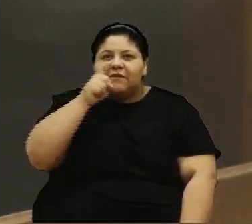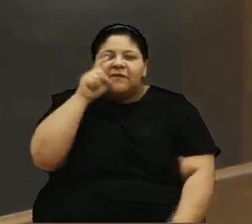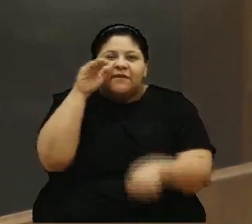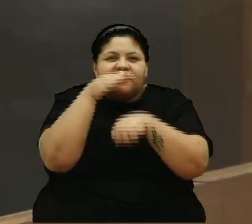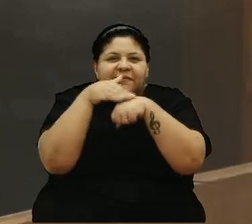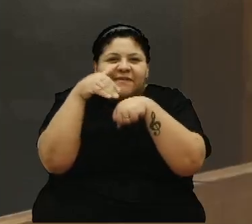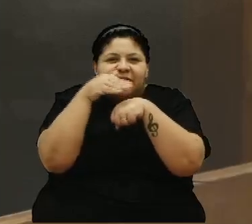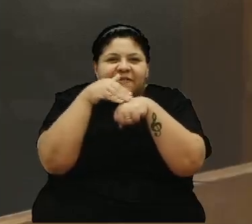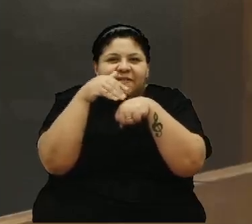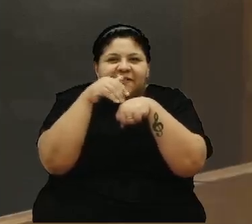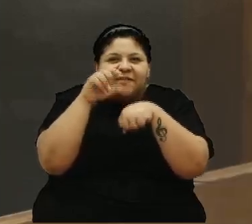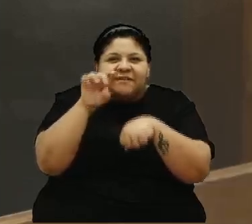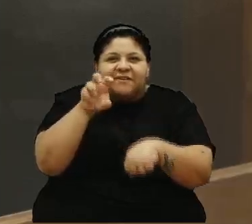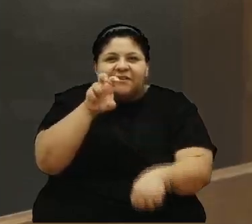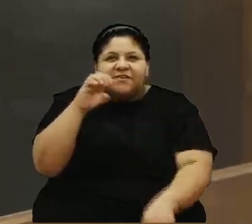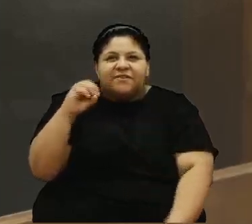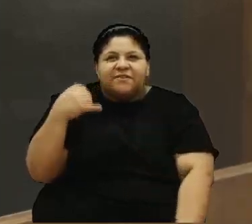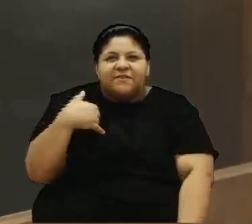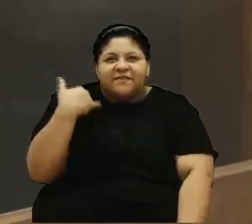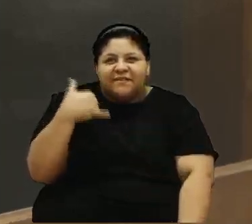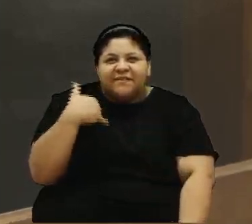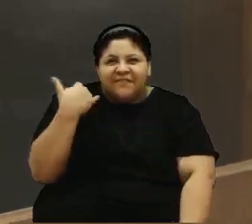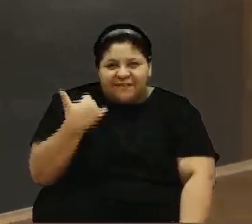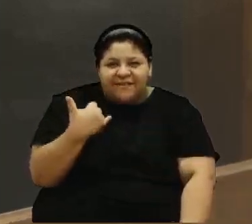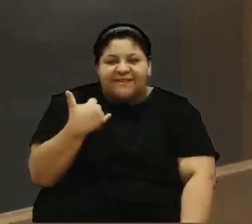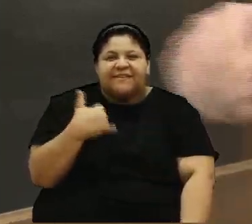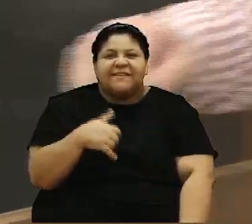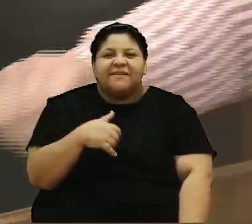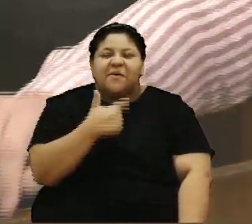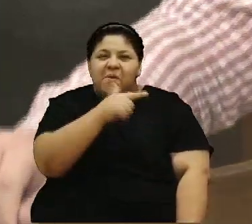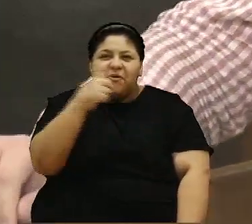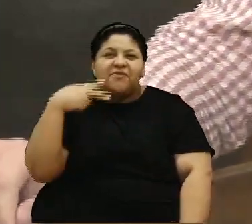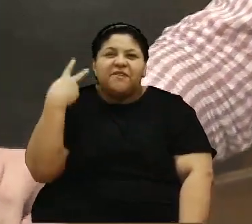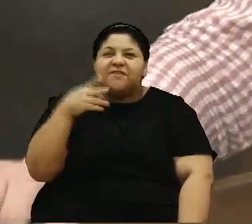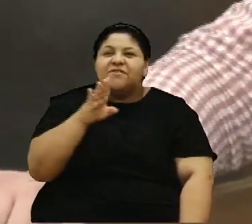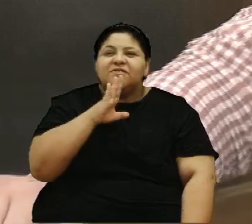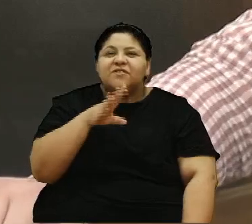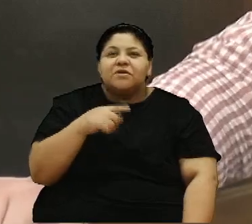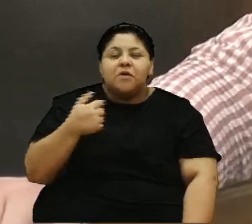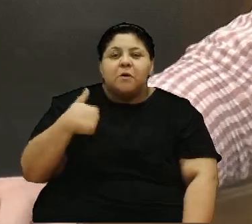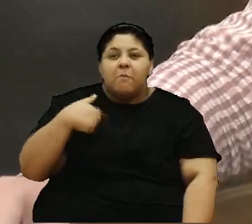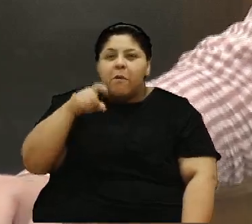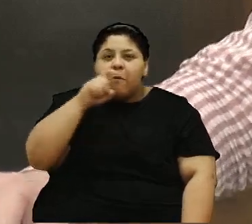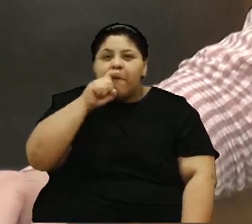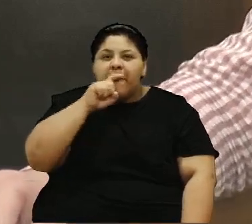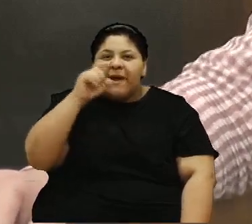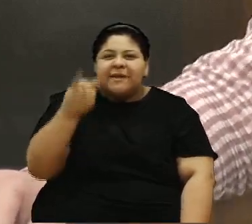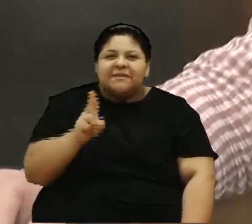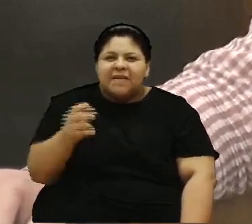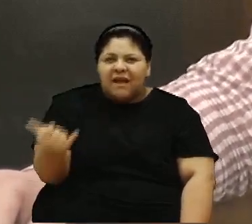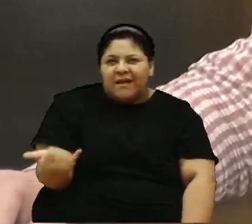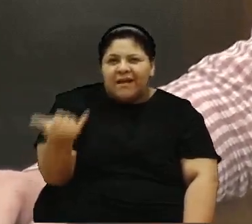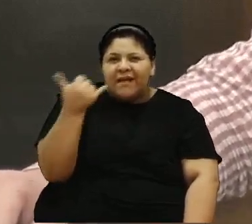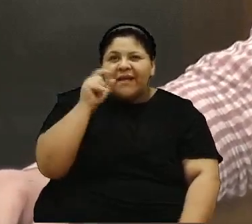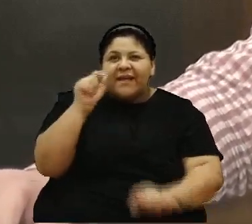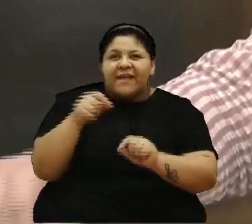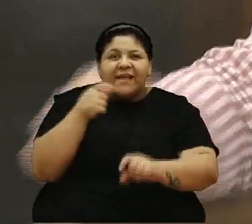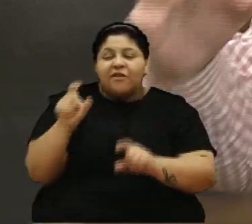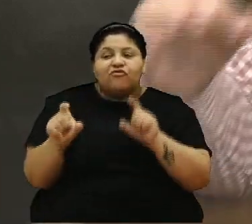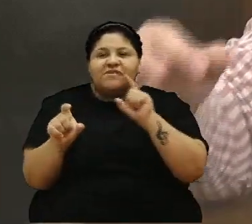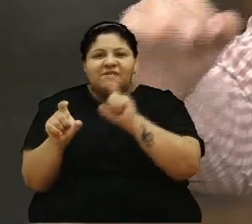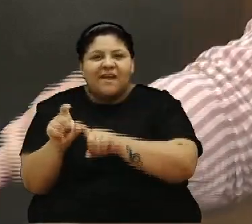né? Tem só 50 anos, o vereador Pedro Rodrigues conhece ele, outros vereadores aqui também conhecem. E meu pai sempre diz, vereador Pedro Rodrigues, quem não